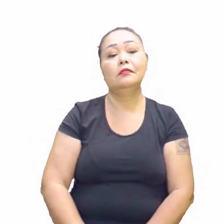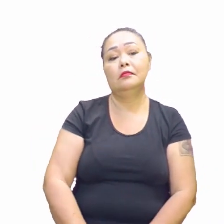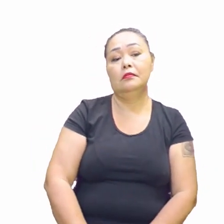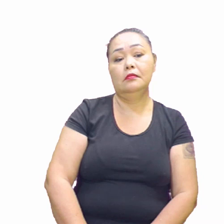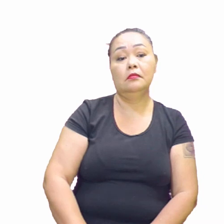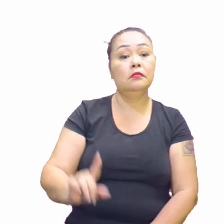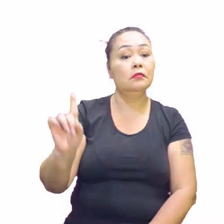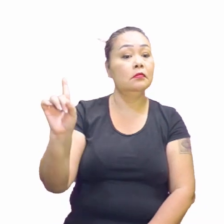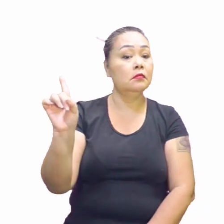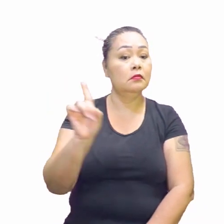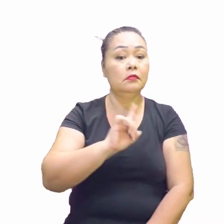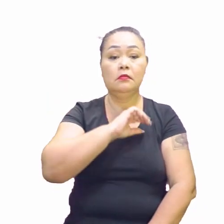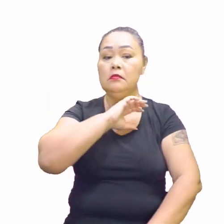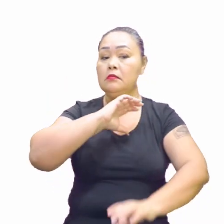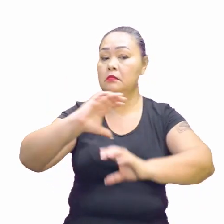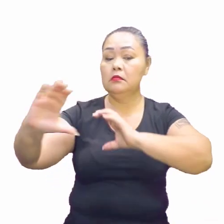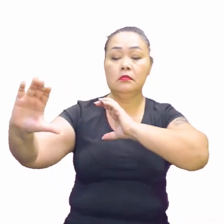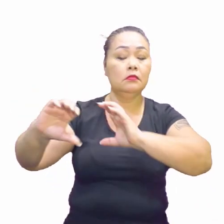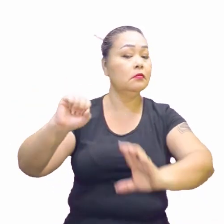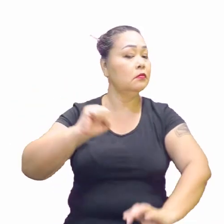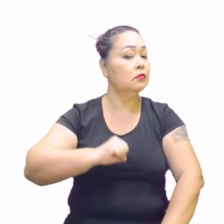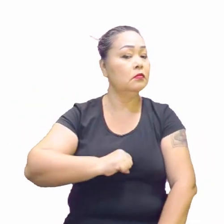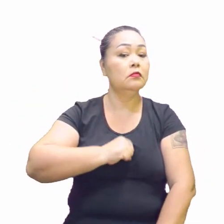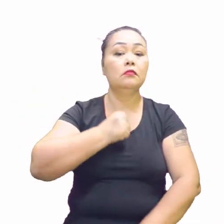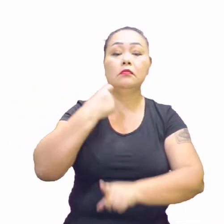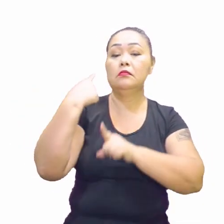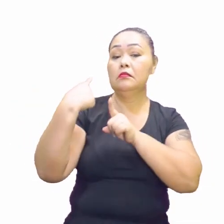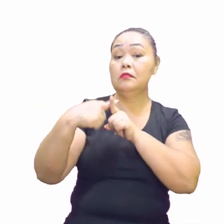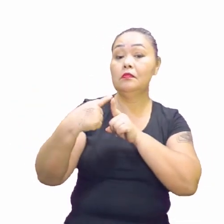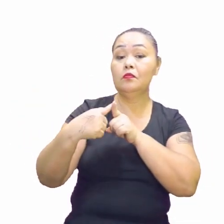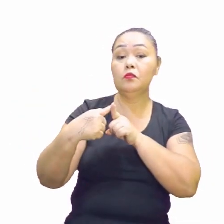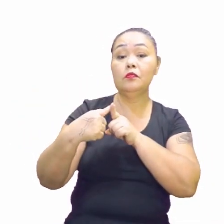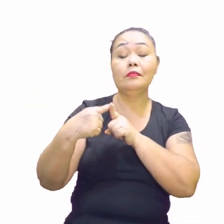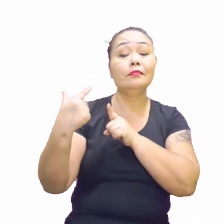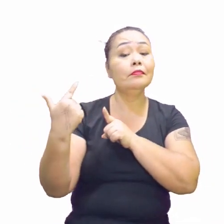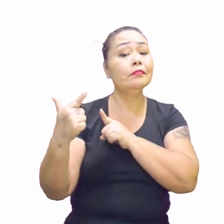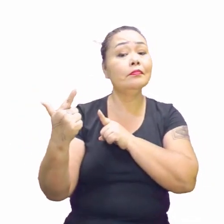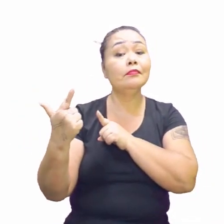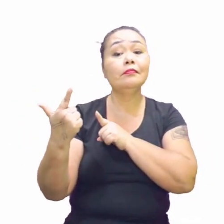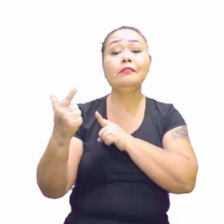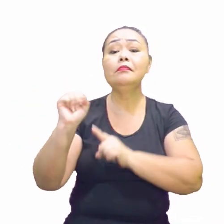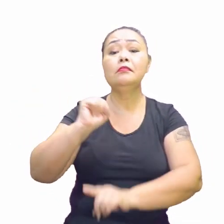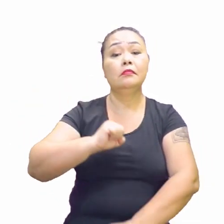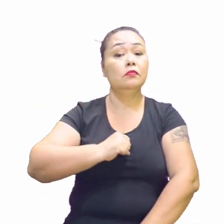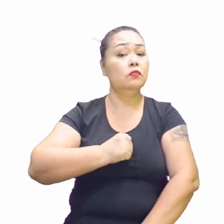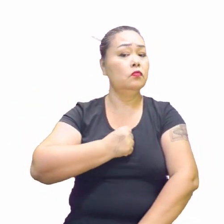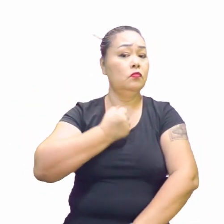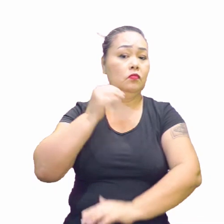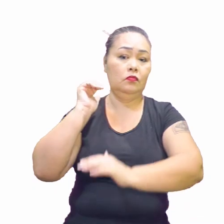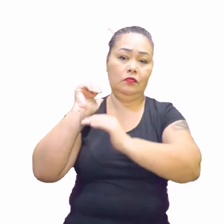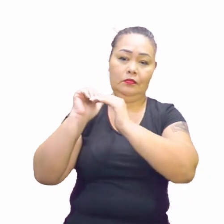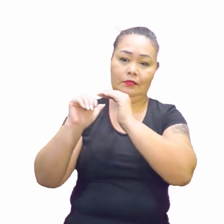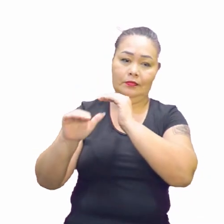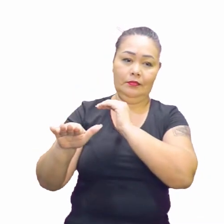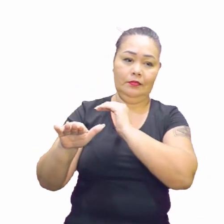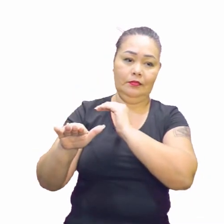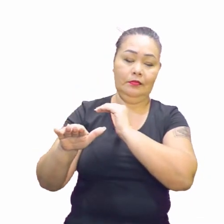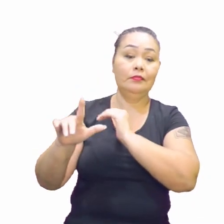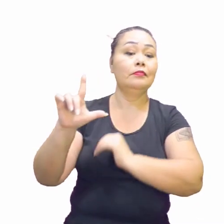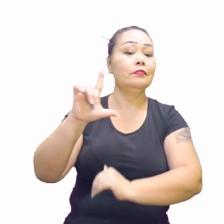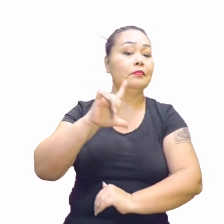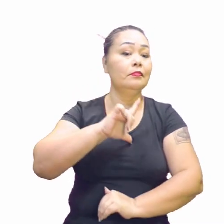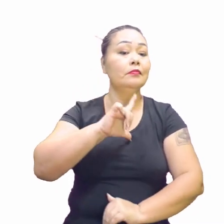medo. B. Não cantaremos o ódio porque não haviam ódios